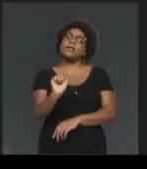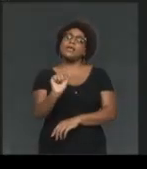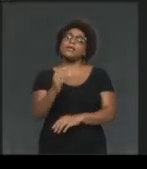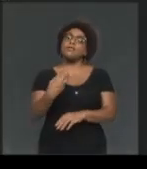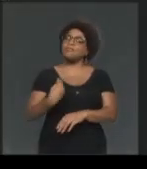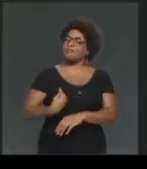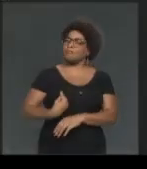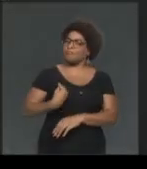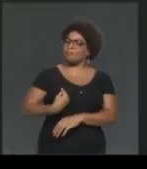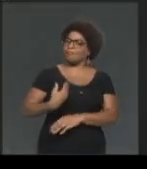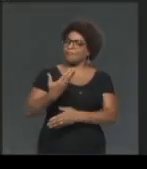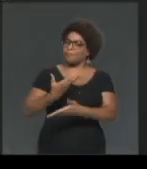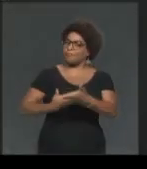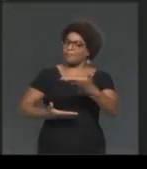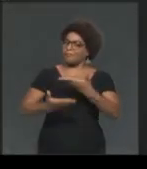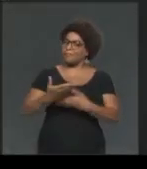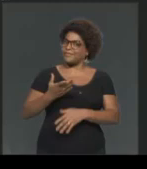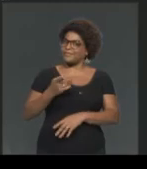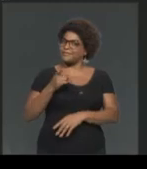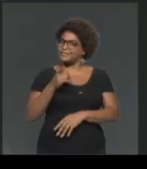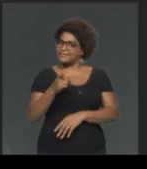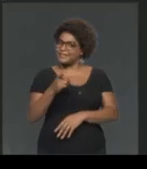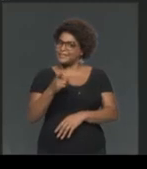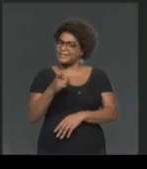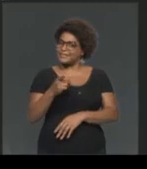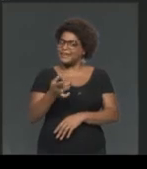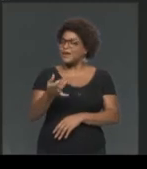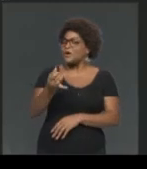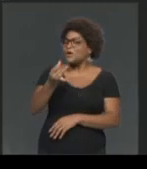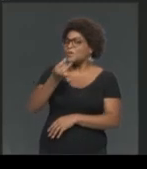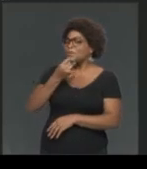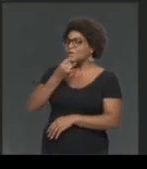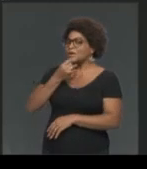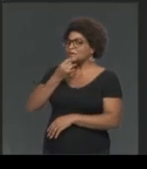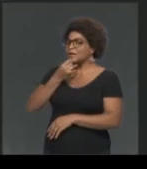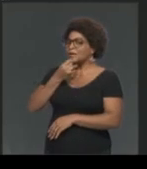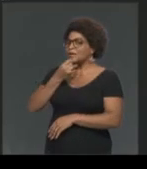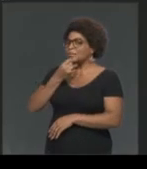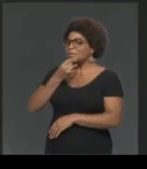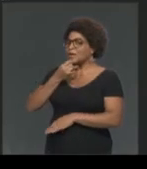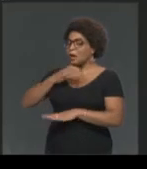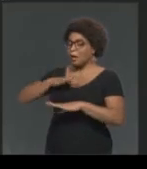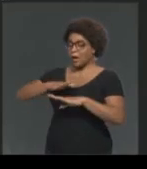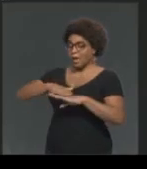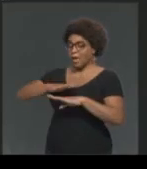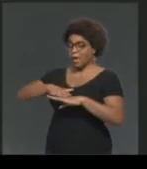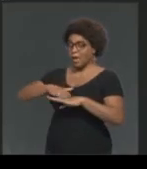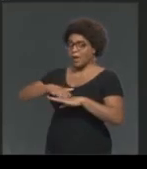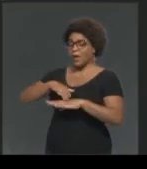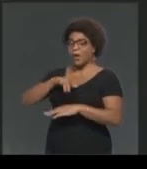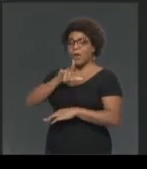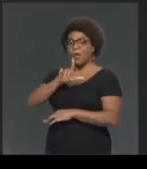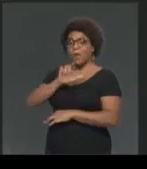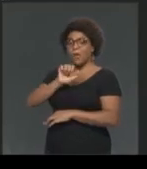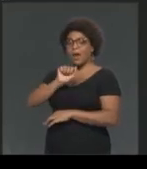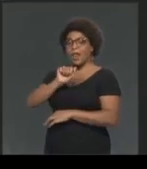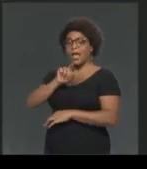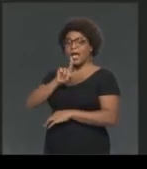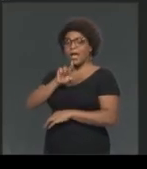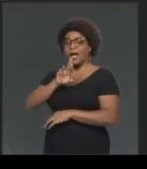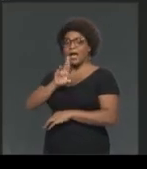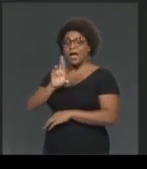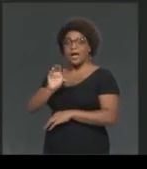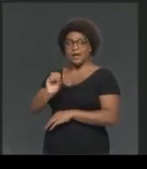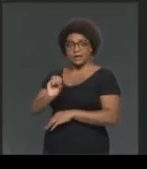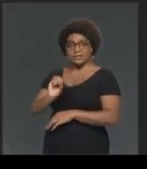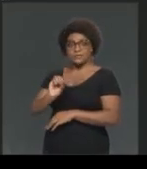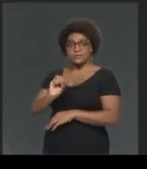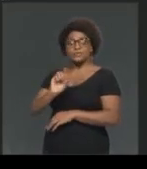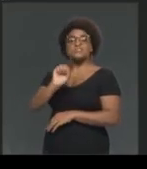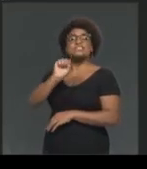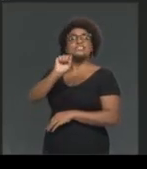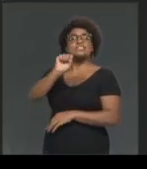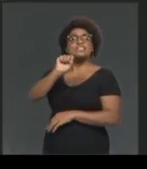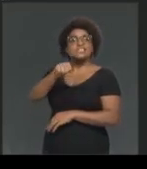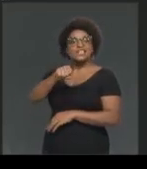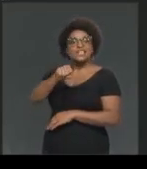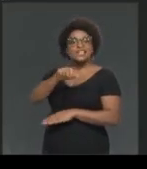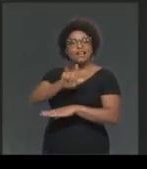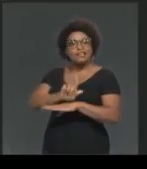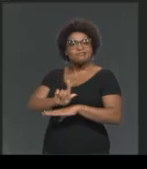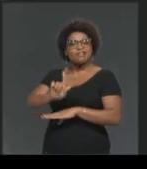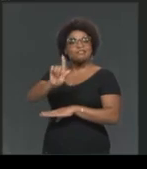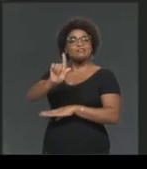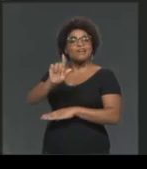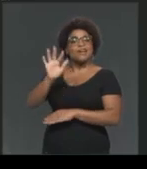Vou te dar um exemplo. Eu sou o Leandro. Posso dizer para você que sou graduado em filosofia, sou especialista em